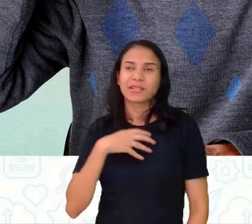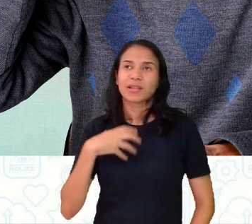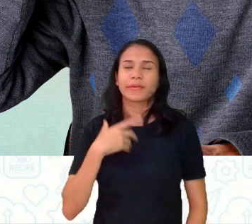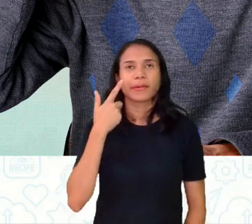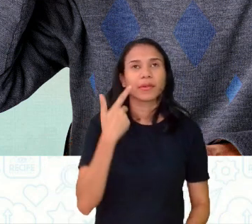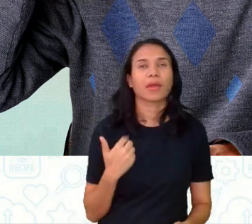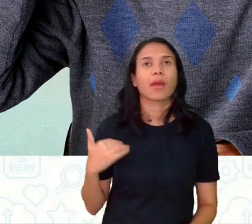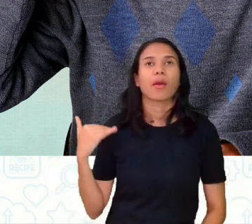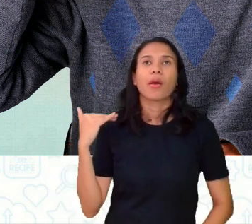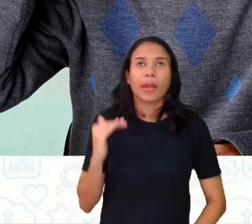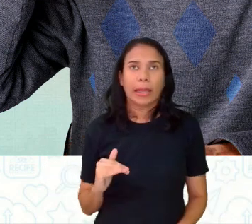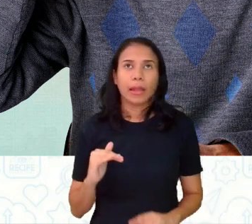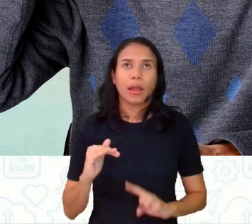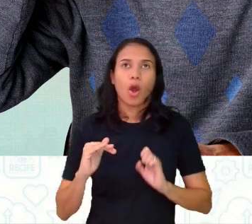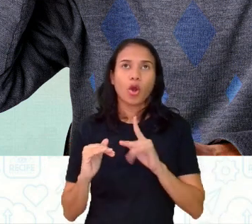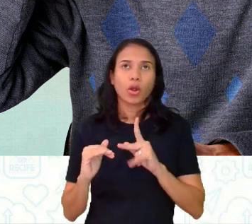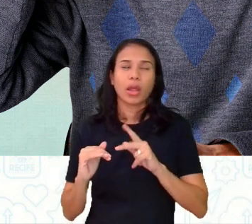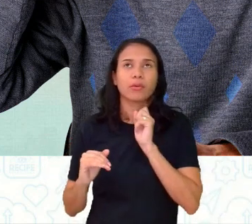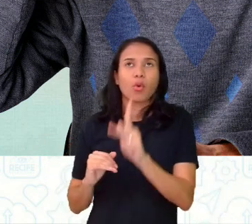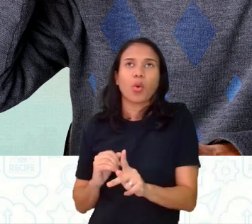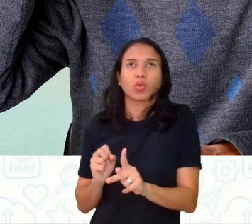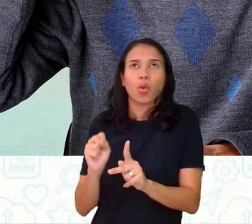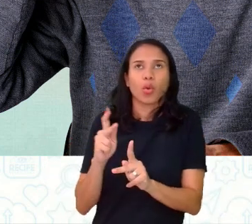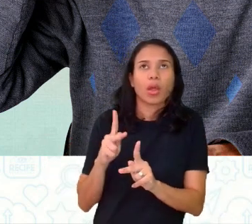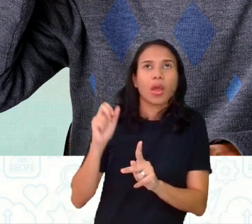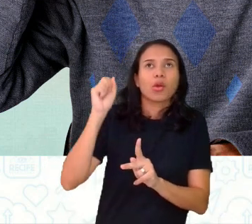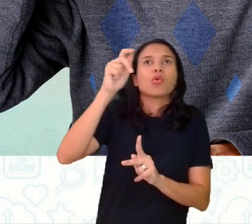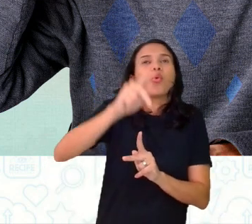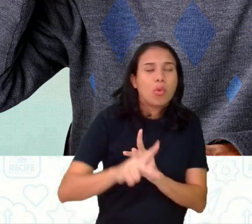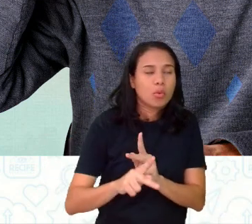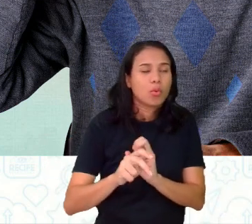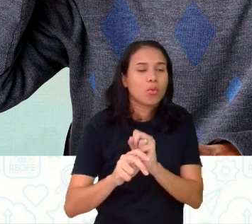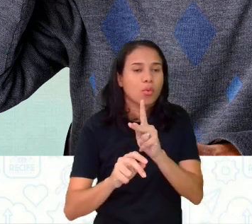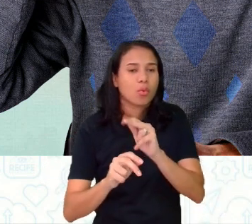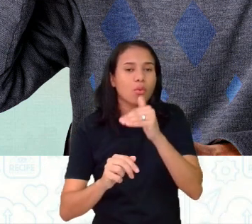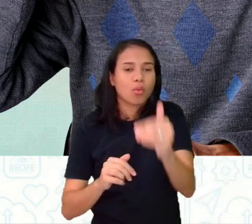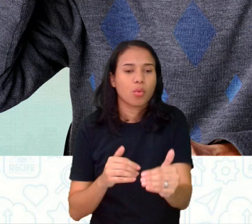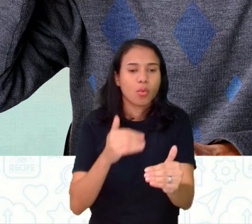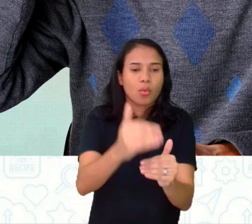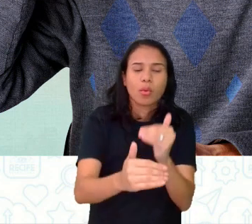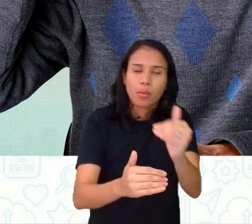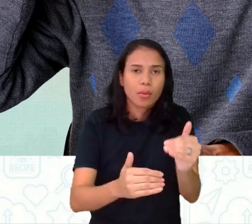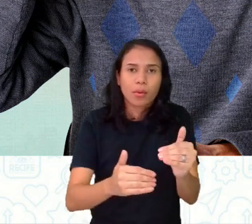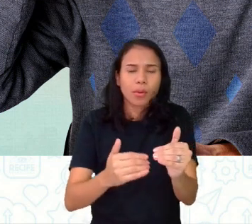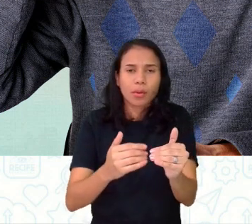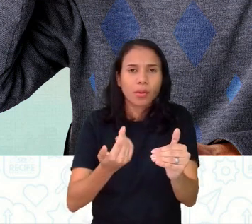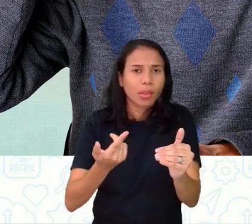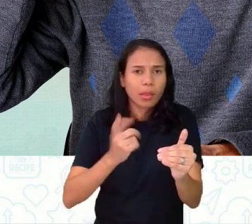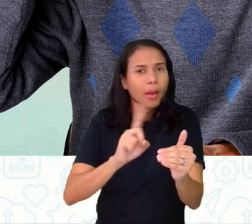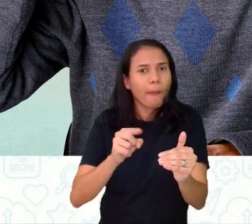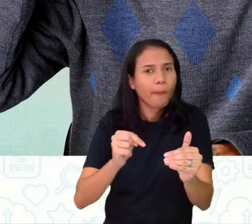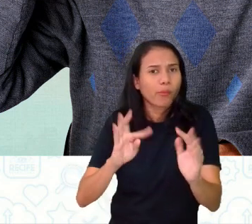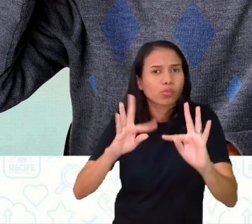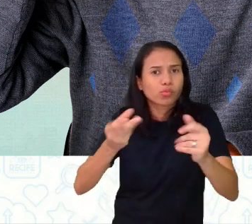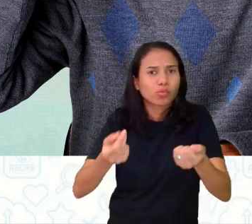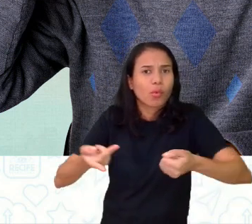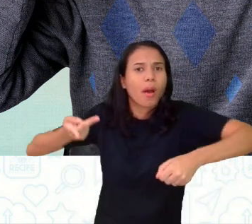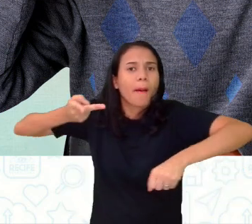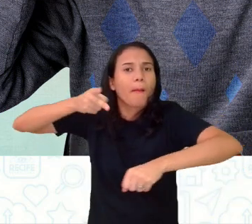um acontecimento atrás do outro, assim como se fosse uma coisa, né, que desce de uma forma linear, mas